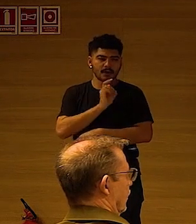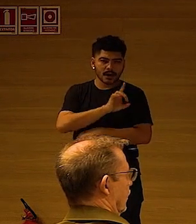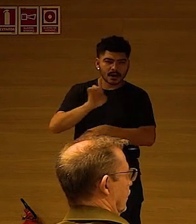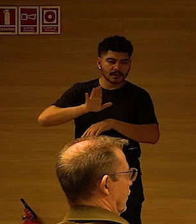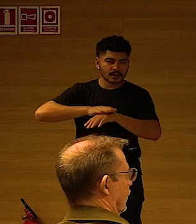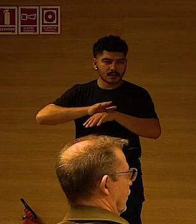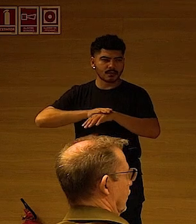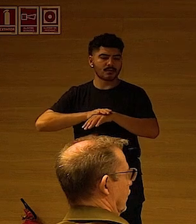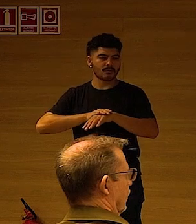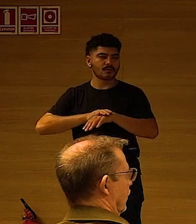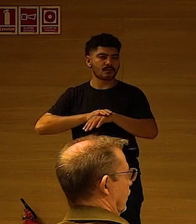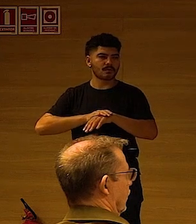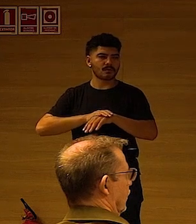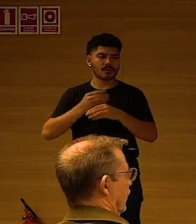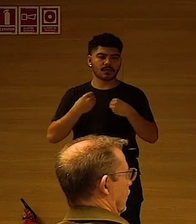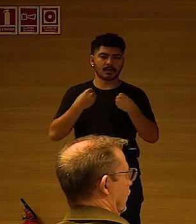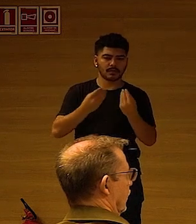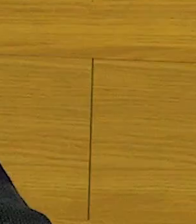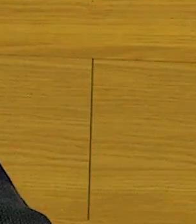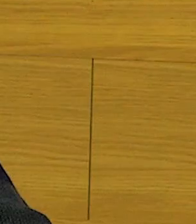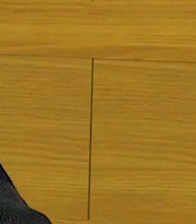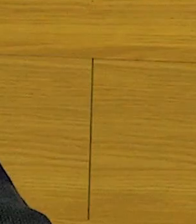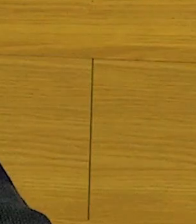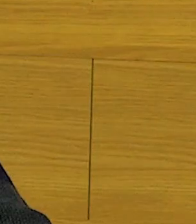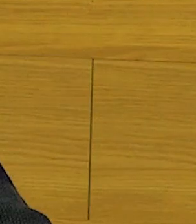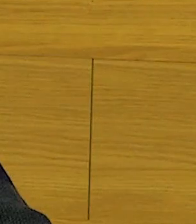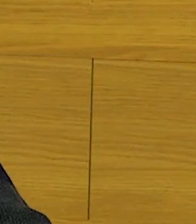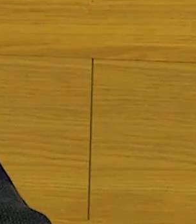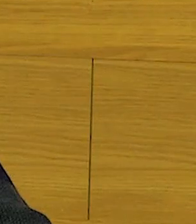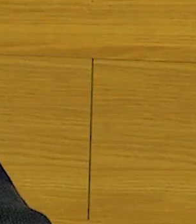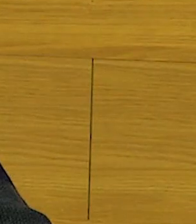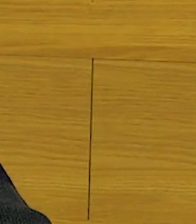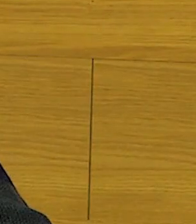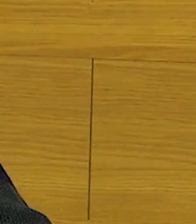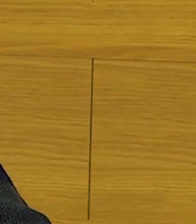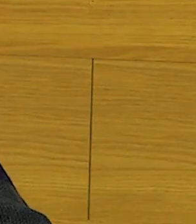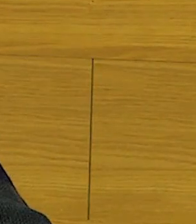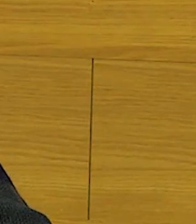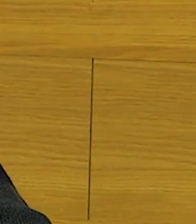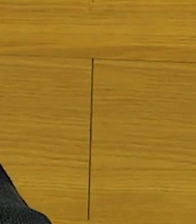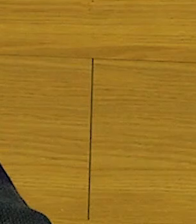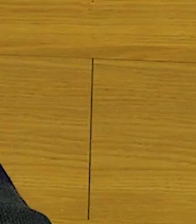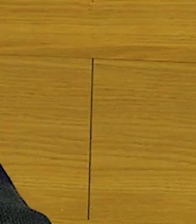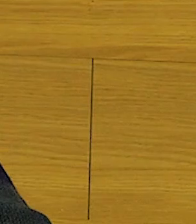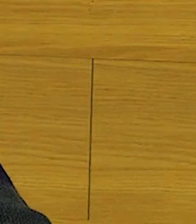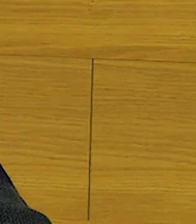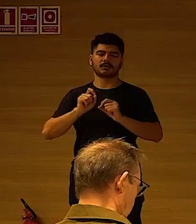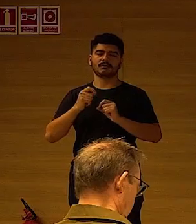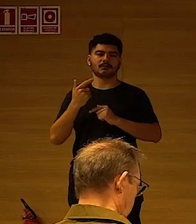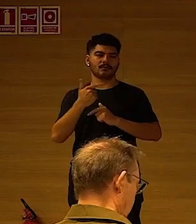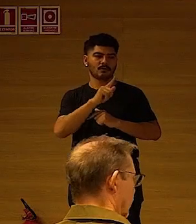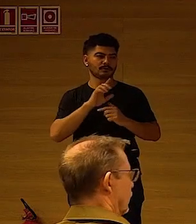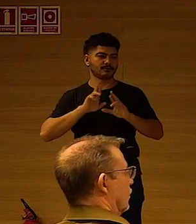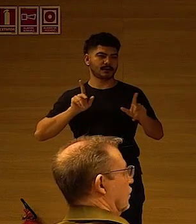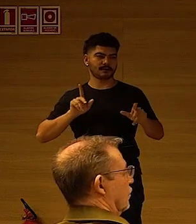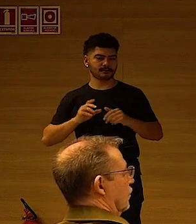fazê-lo, entregando as suas origens, as suas vísceras, ele já será de partida distinto do outro.